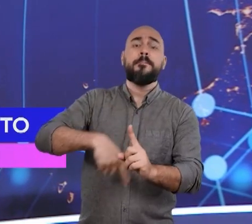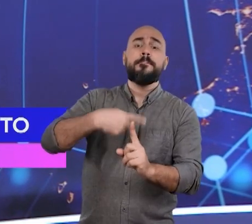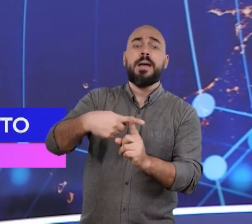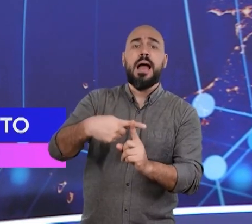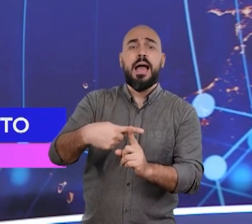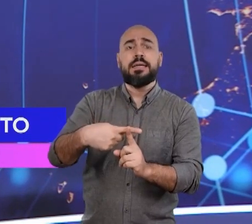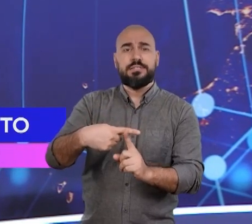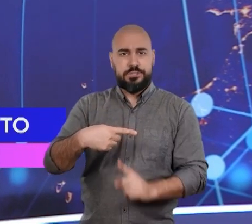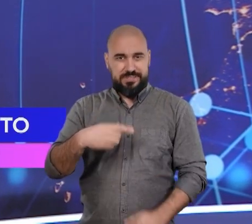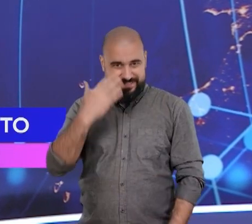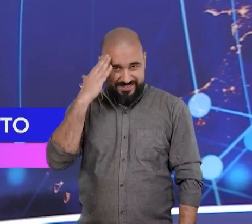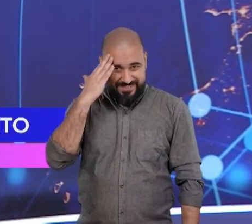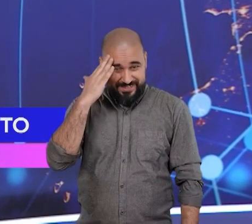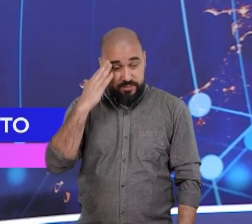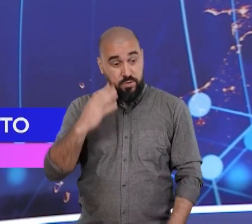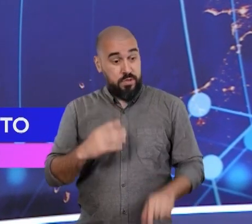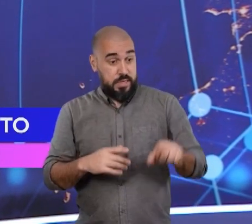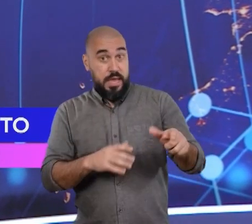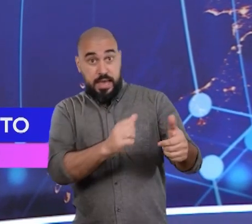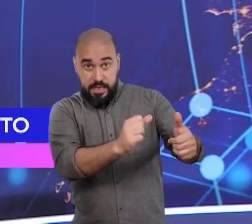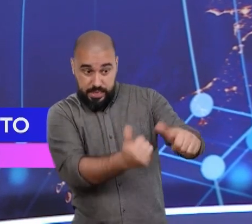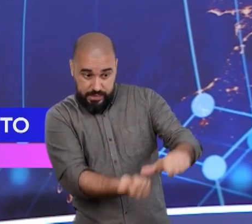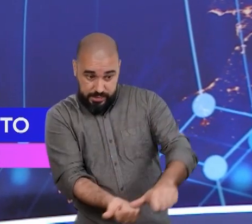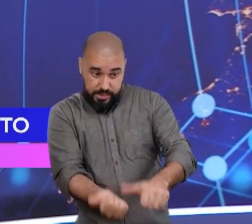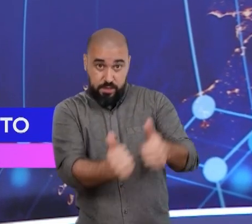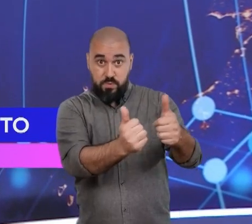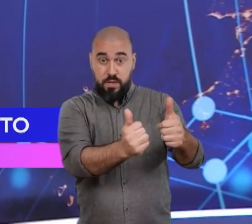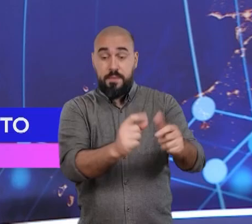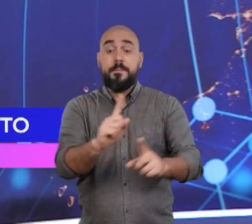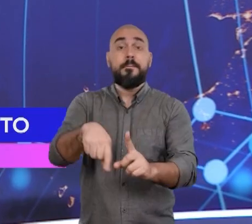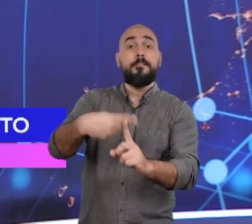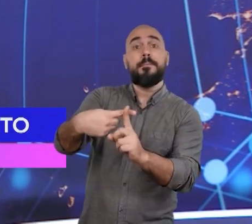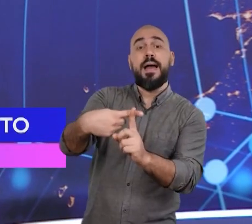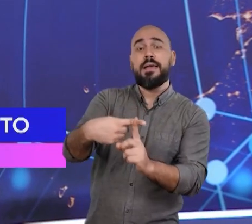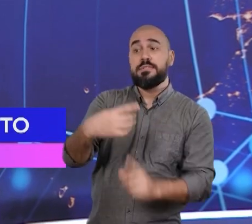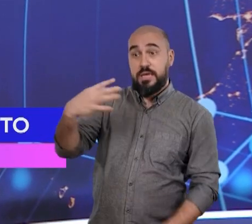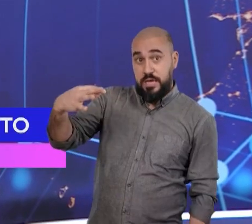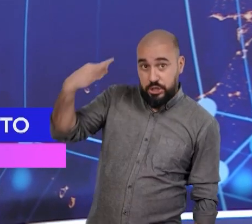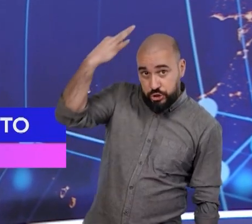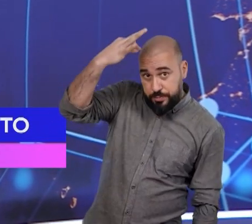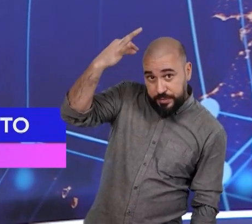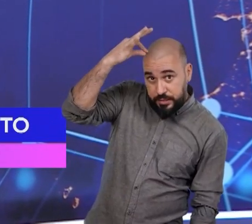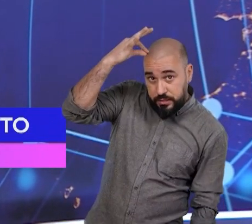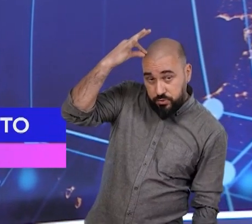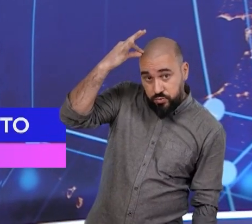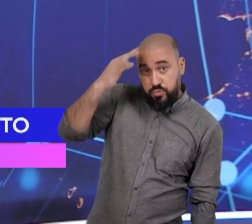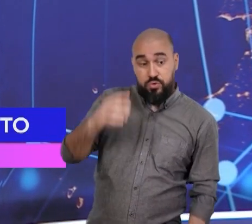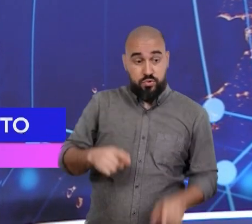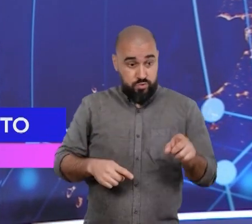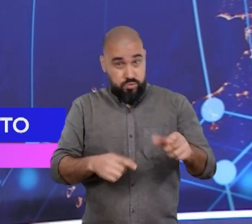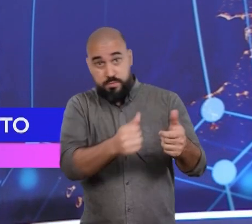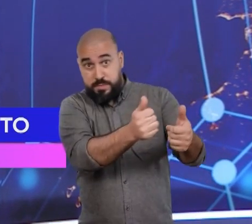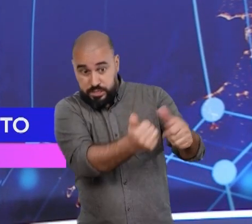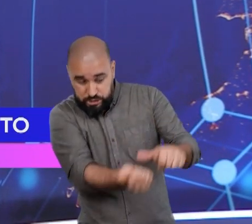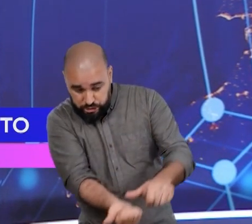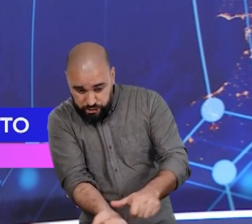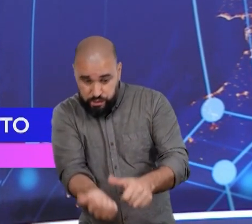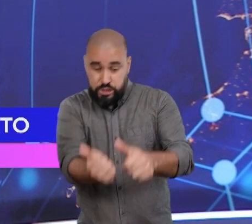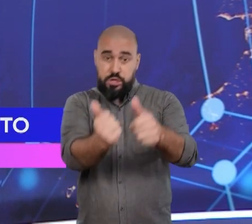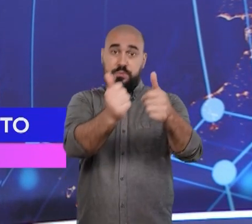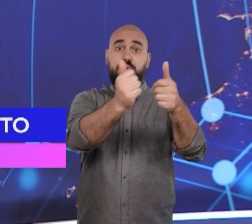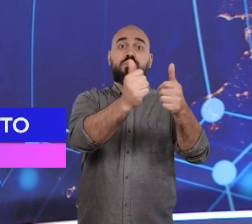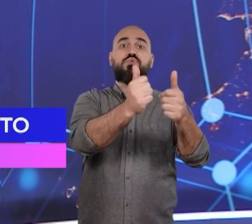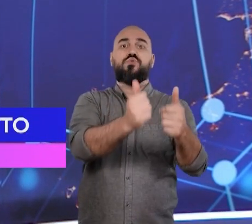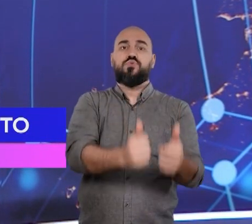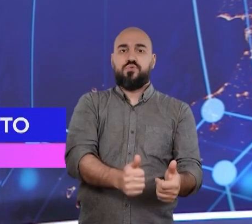grego, nascer da água e do Espírito acontece junto. Quando você passa pela experiência do batismo, você entra